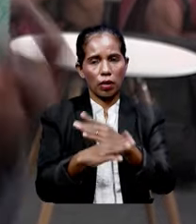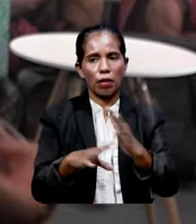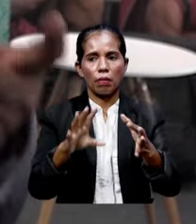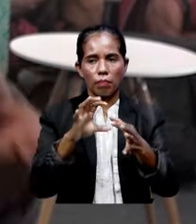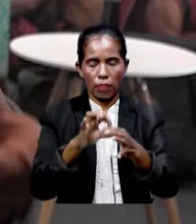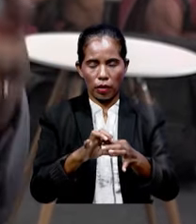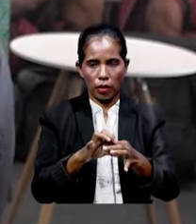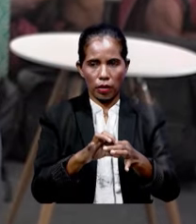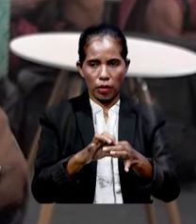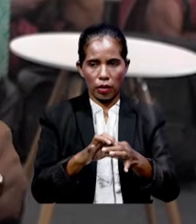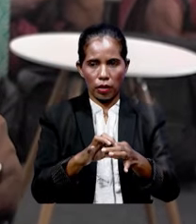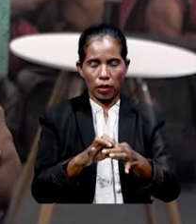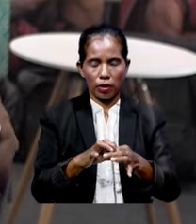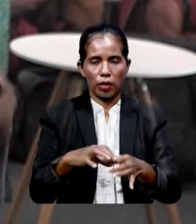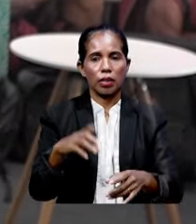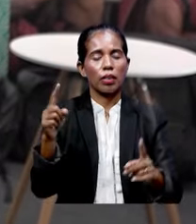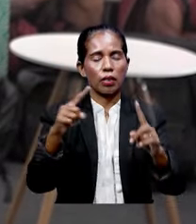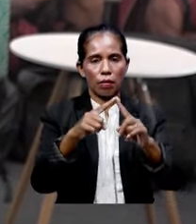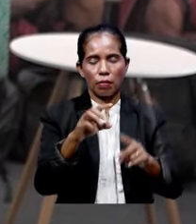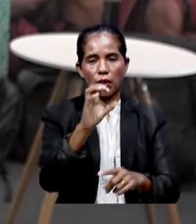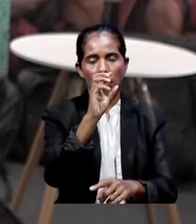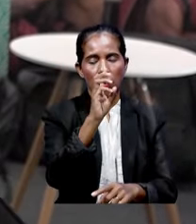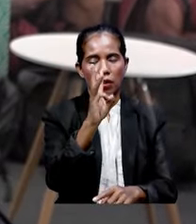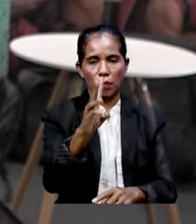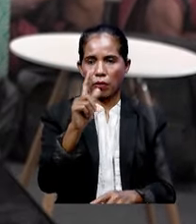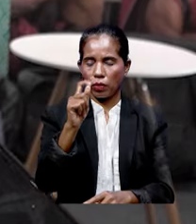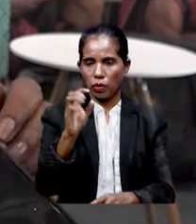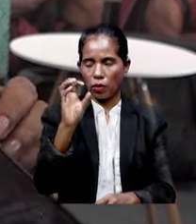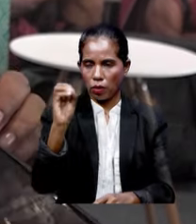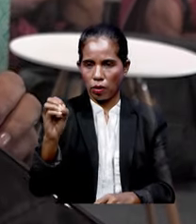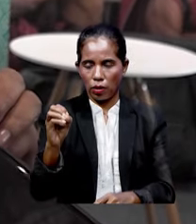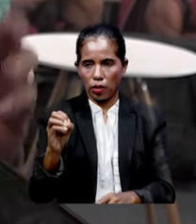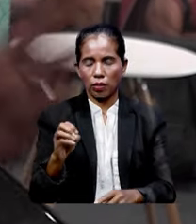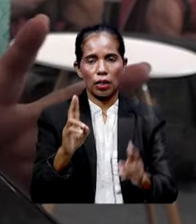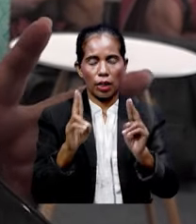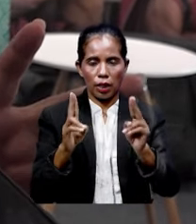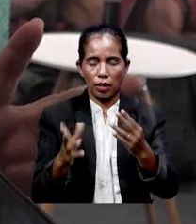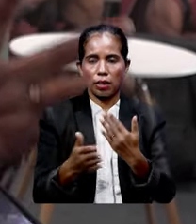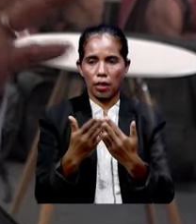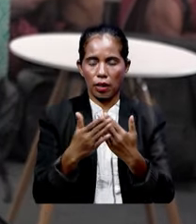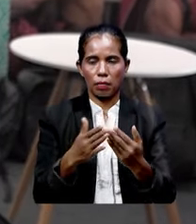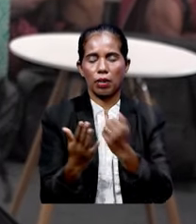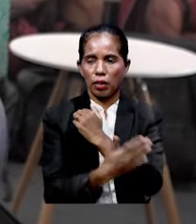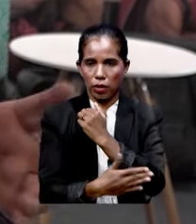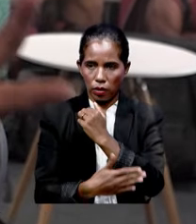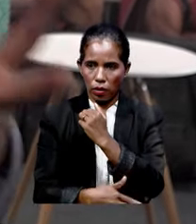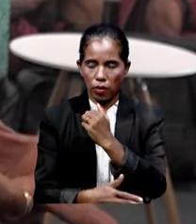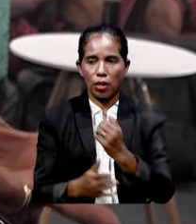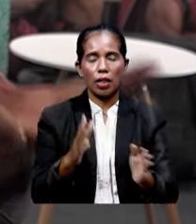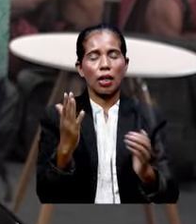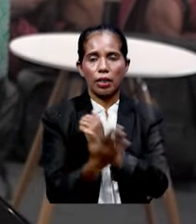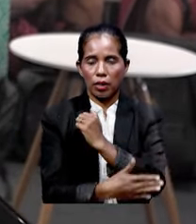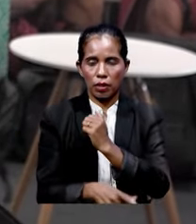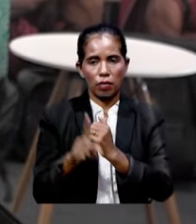do plano pleno da WTO Niel, Nidian Katak, one of the faster country. Ansa, nação ainda